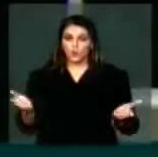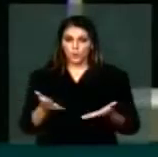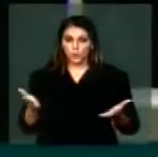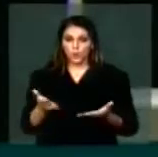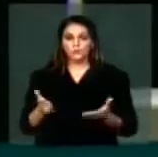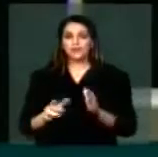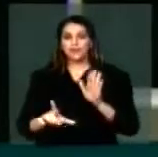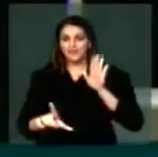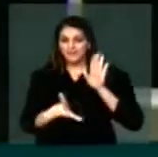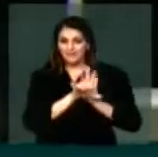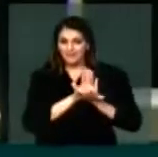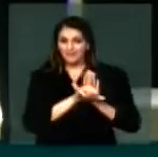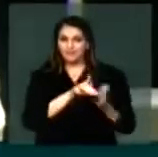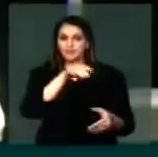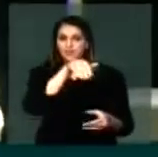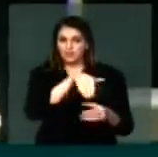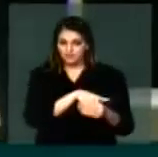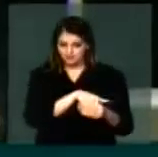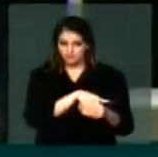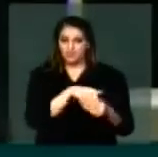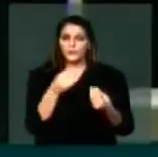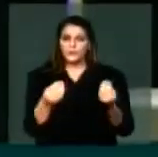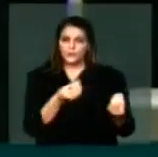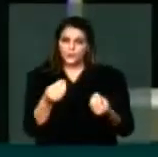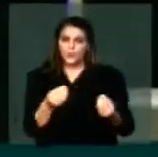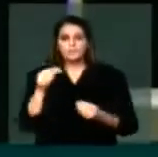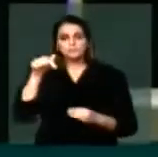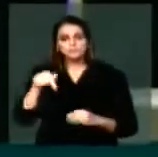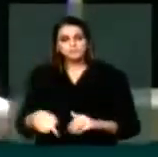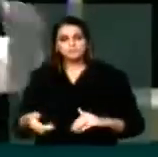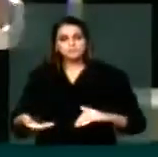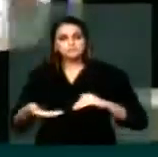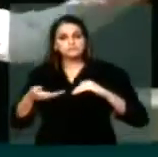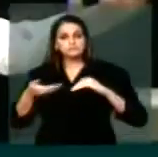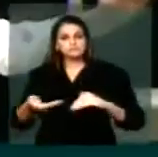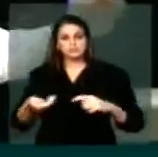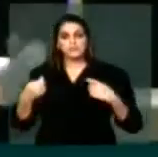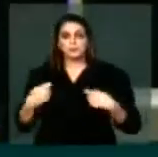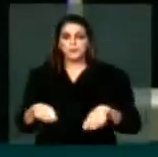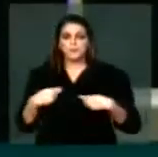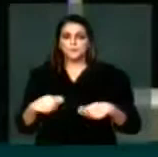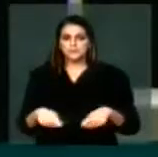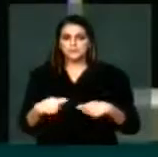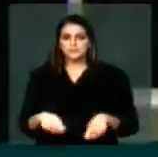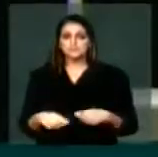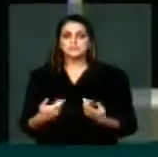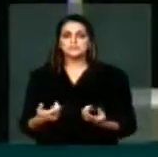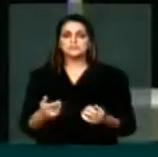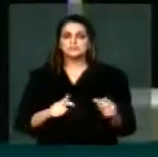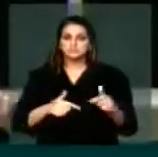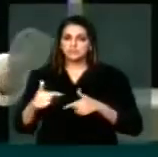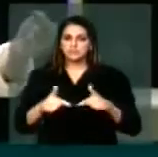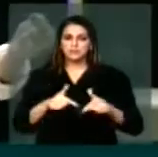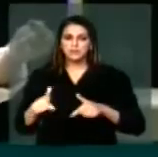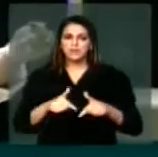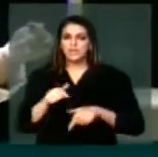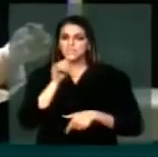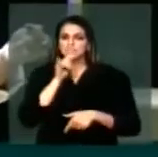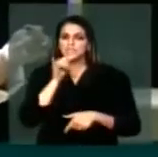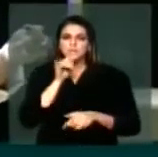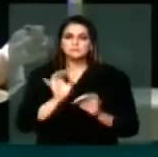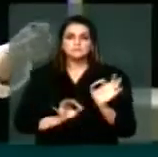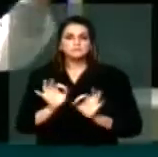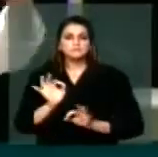eleitoral, em que esse Congresso sequer cumpre o seu papel de colocar limite nos gastos das campanhas, essa